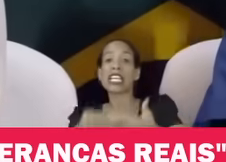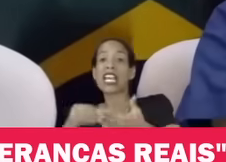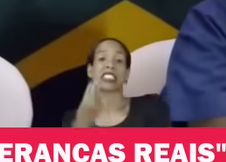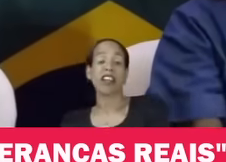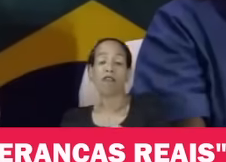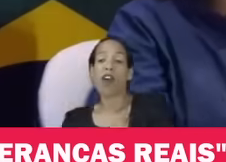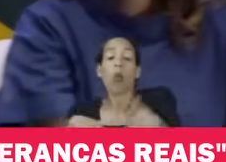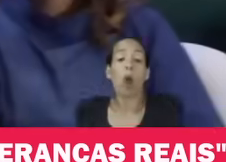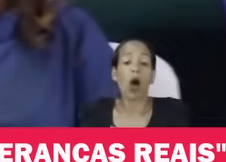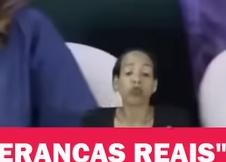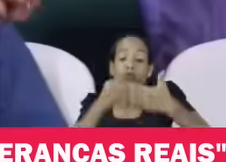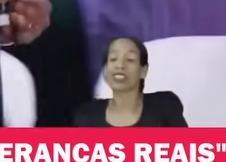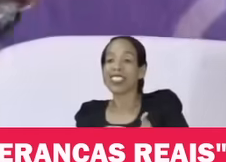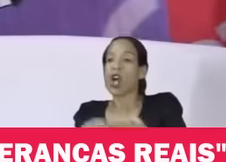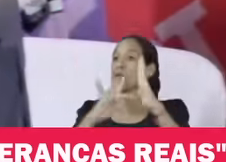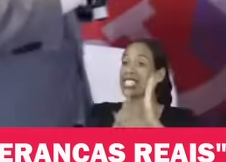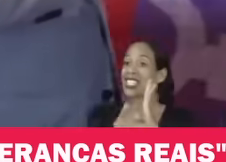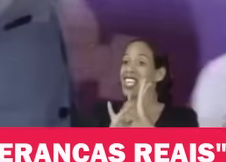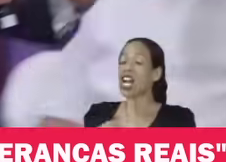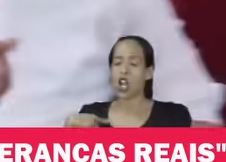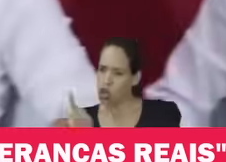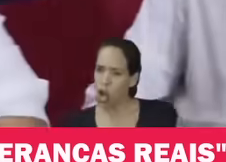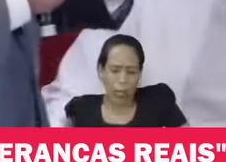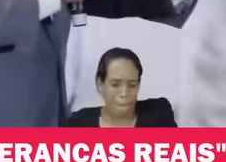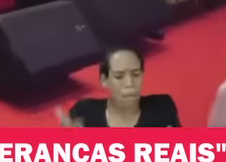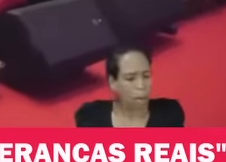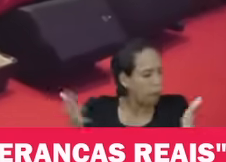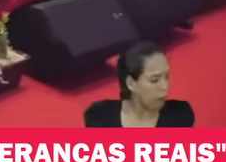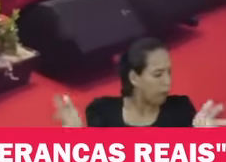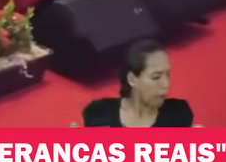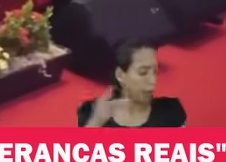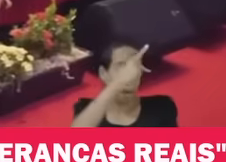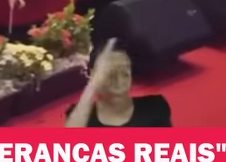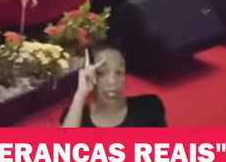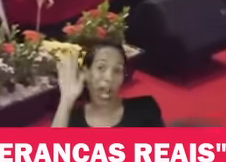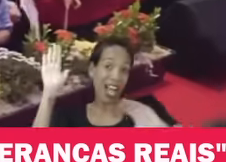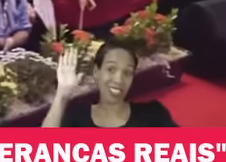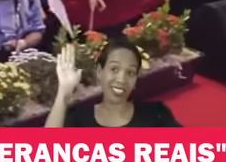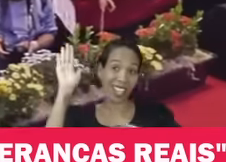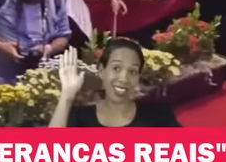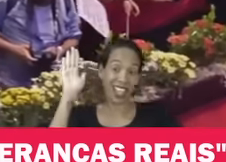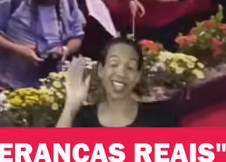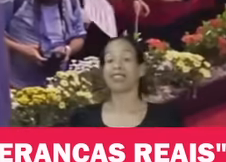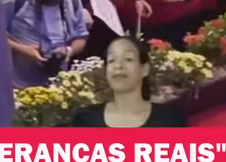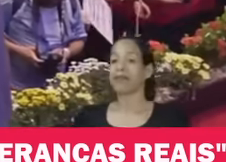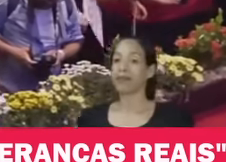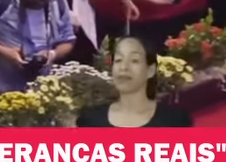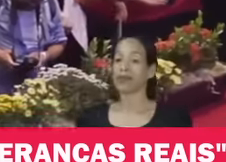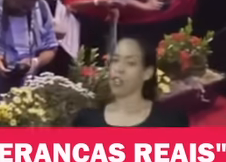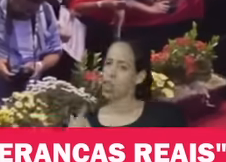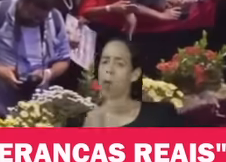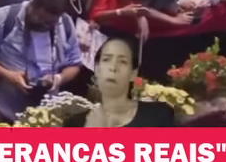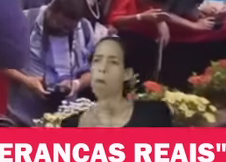vida? Qual é a liderança daquele sindicato? E a gente motivar essas pessoas a se candidatarem a alguma coisa? A